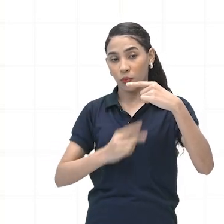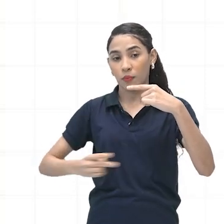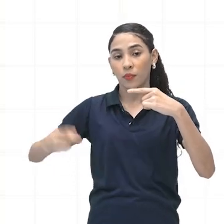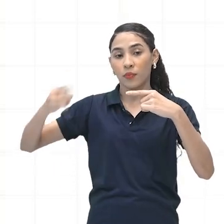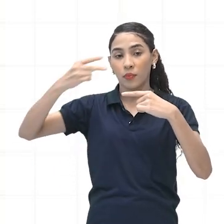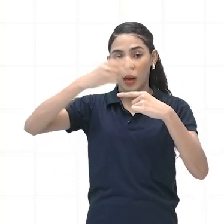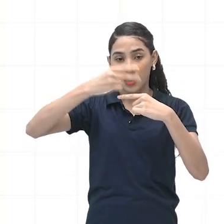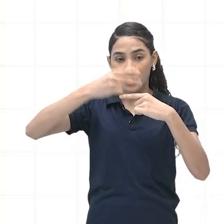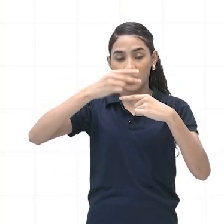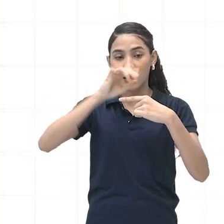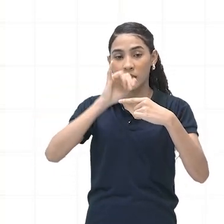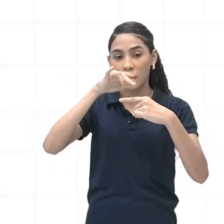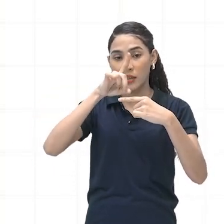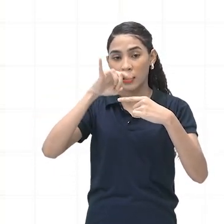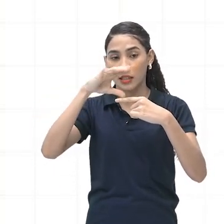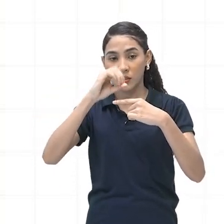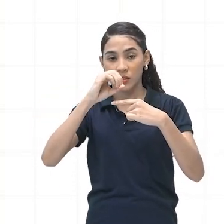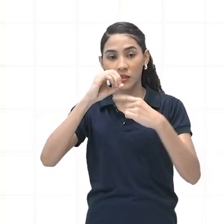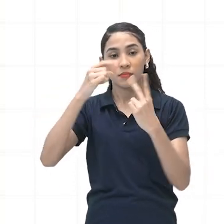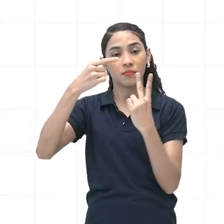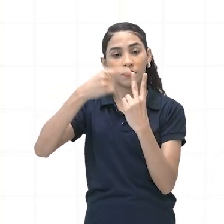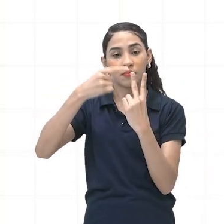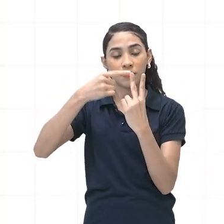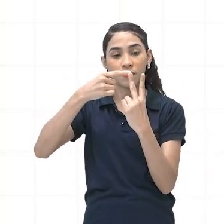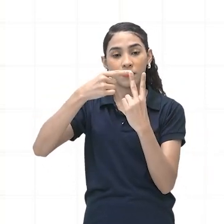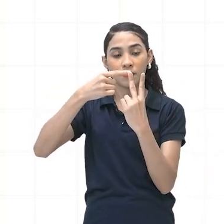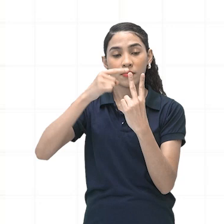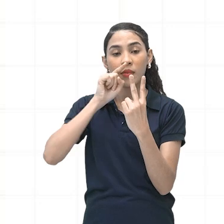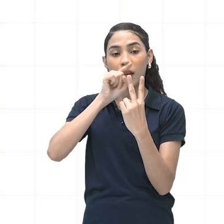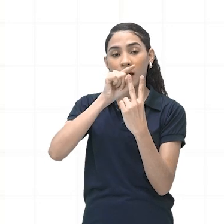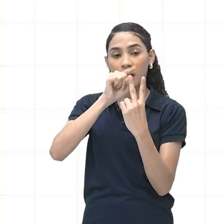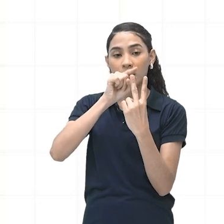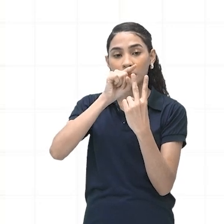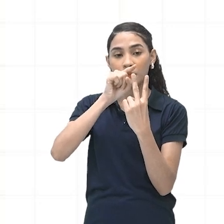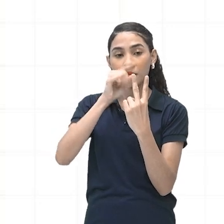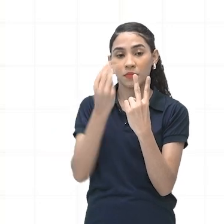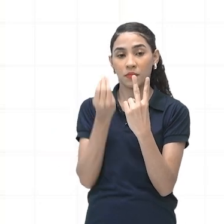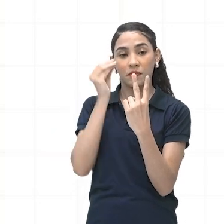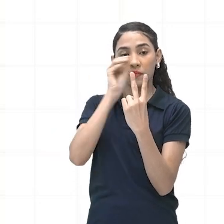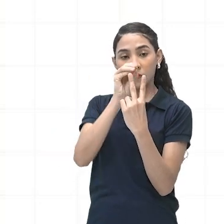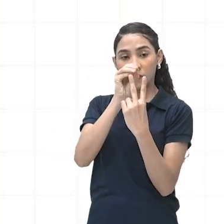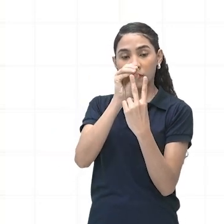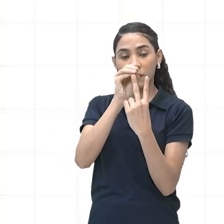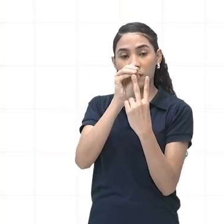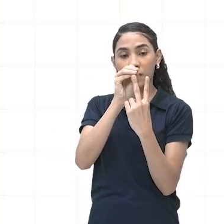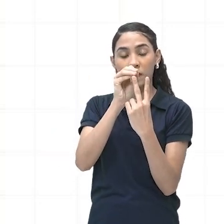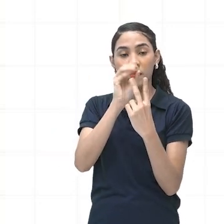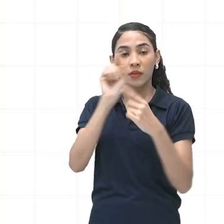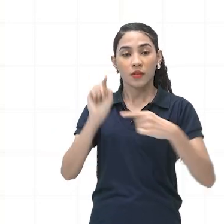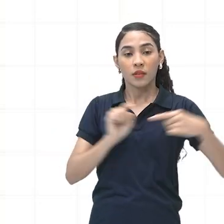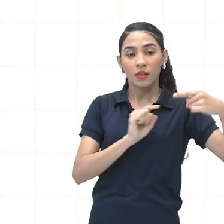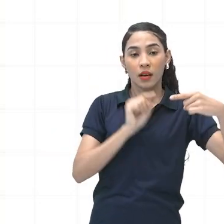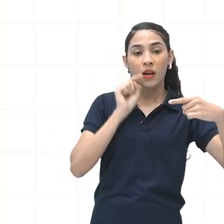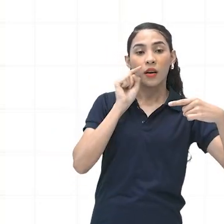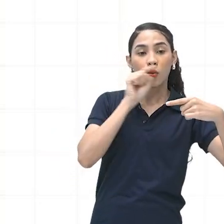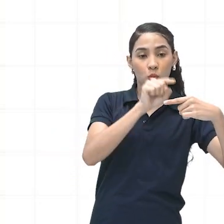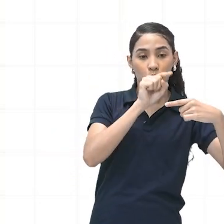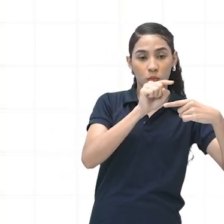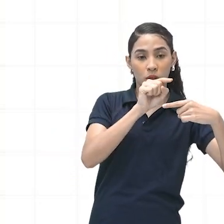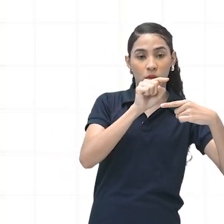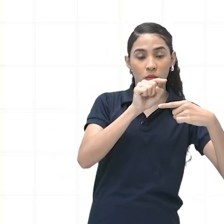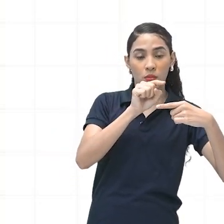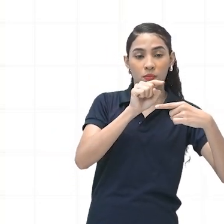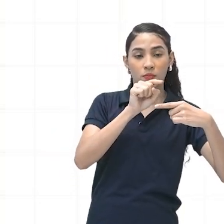índice do radical e o numerador da fração, ele vira